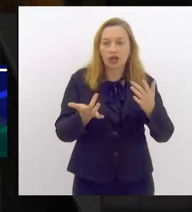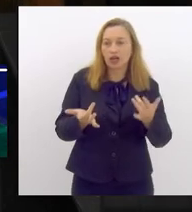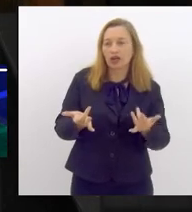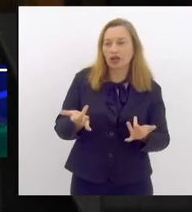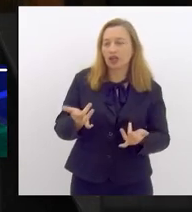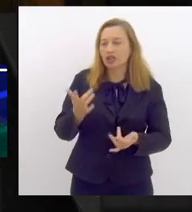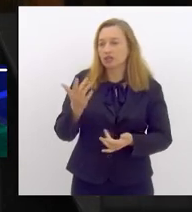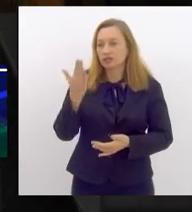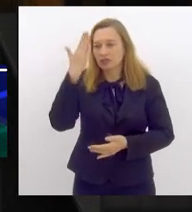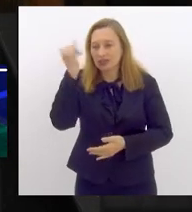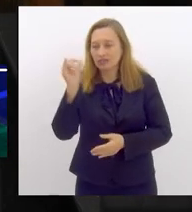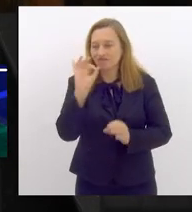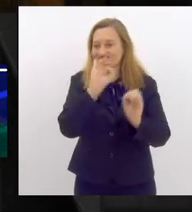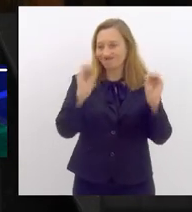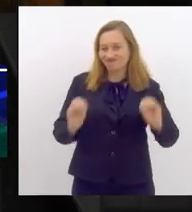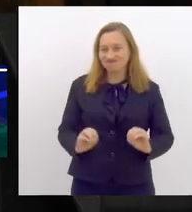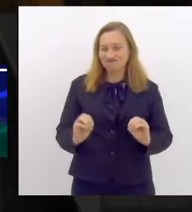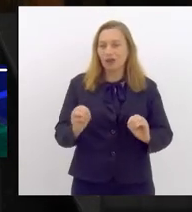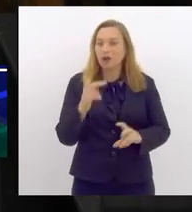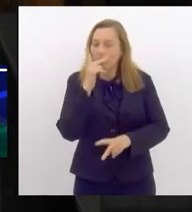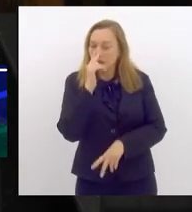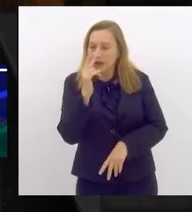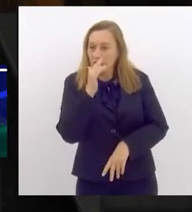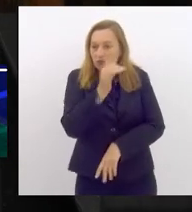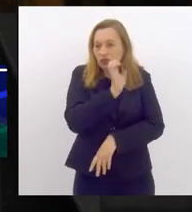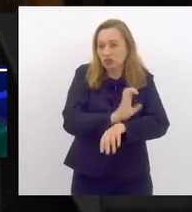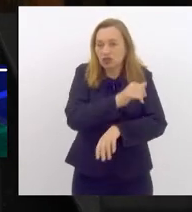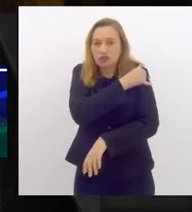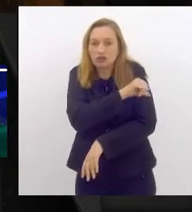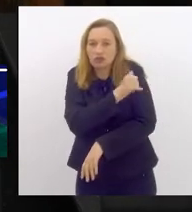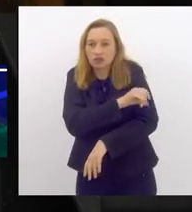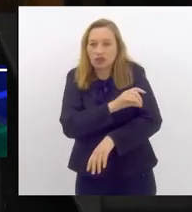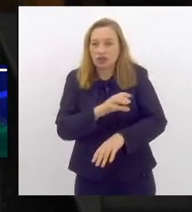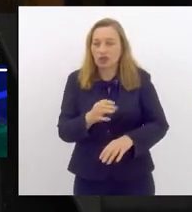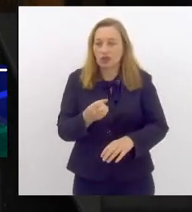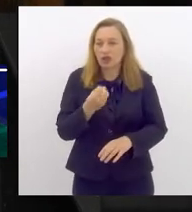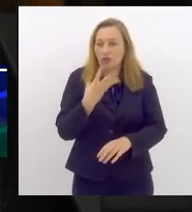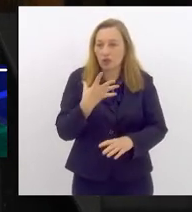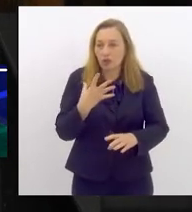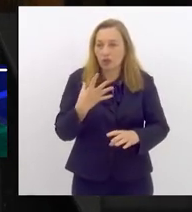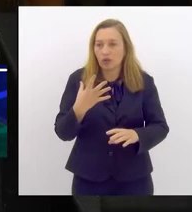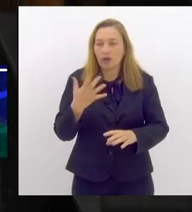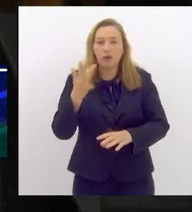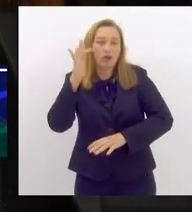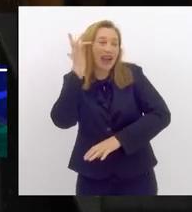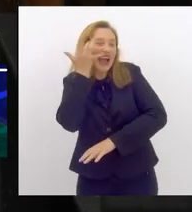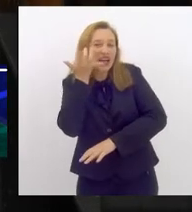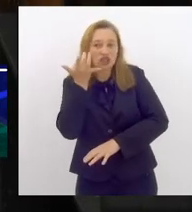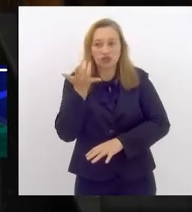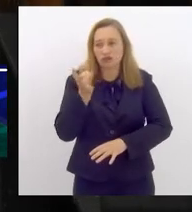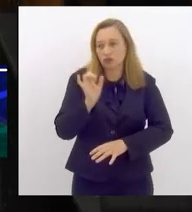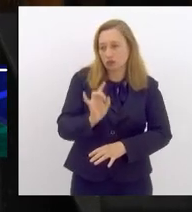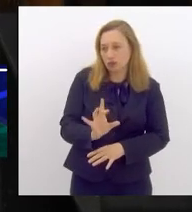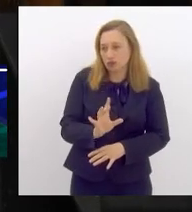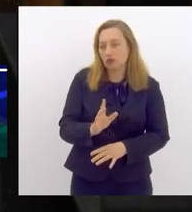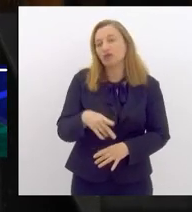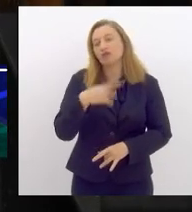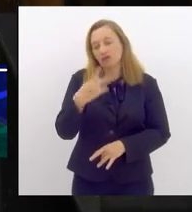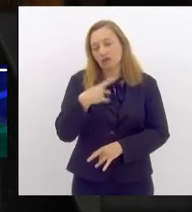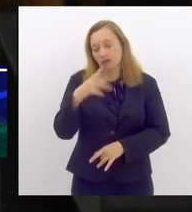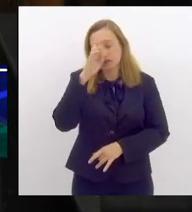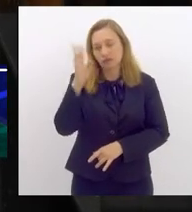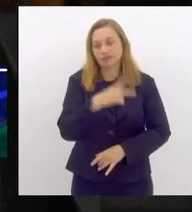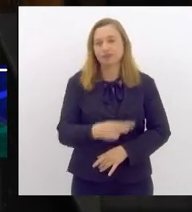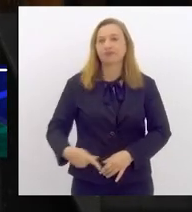parece que o Estado do Rio de Janeiro é terreno terreno fértil para a xologia de Twitter